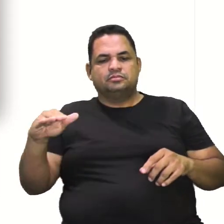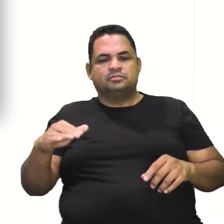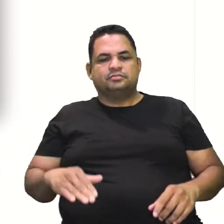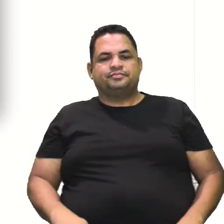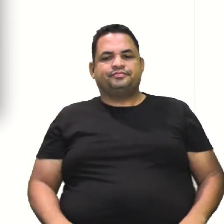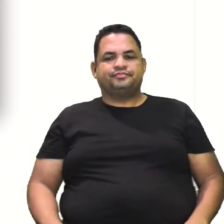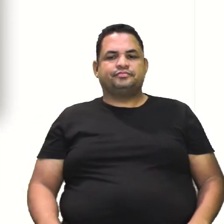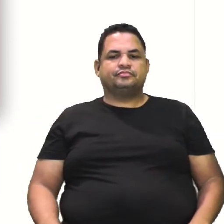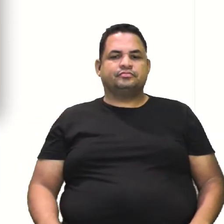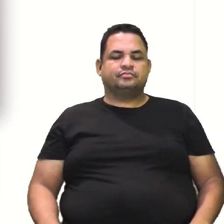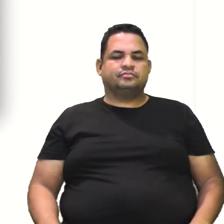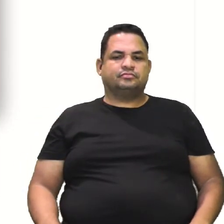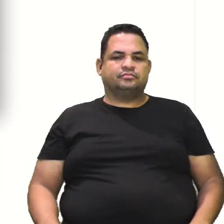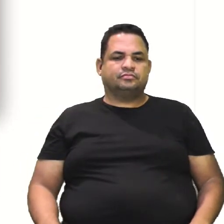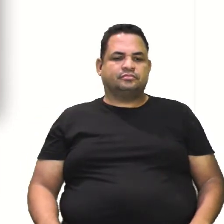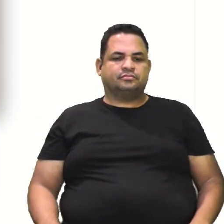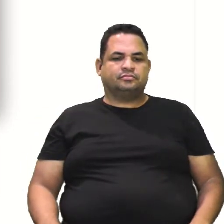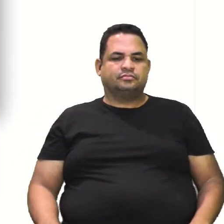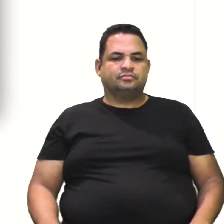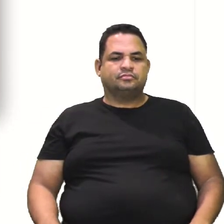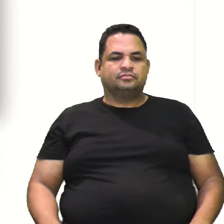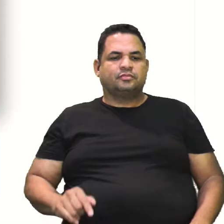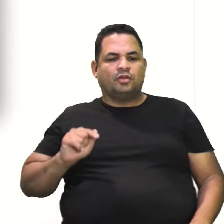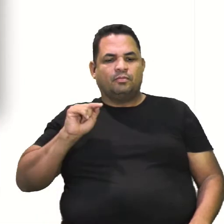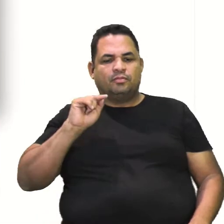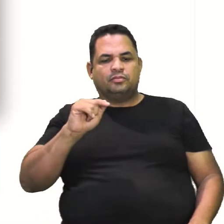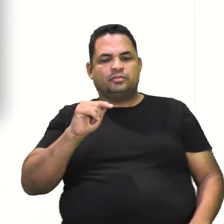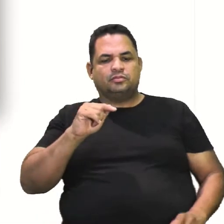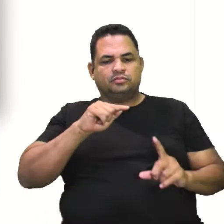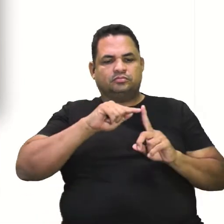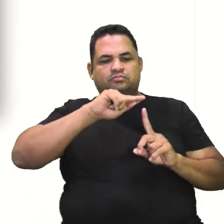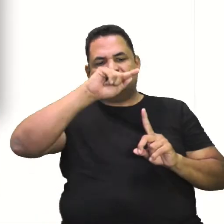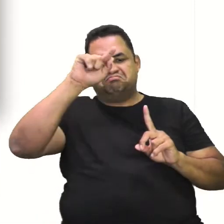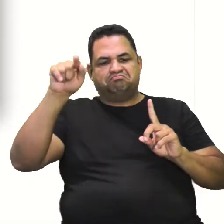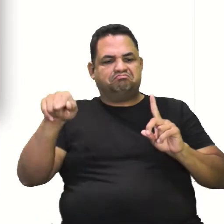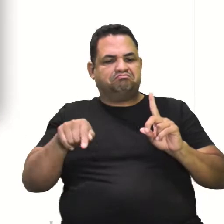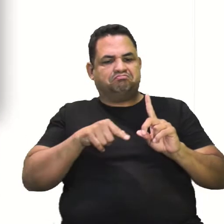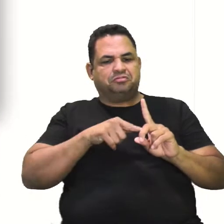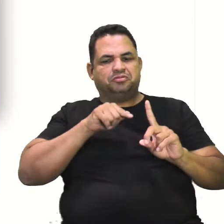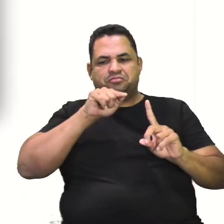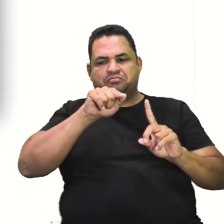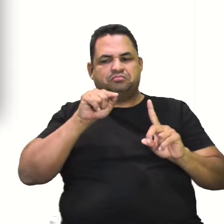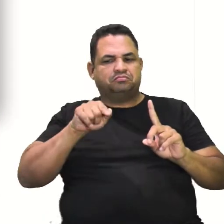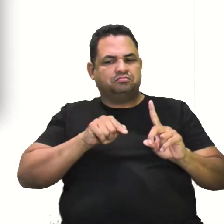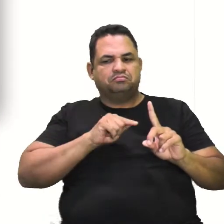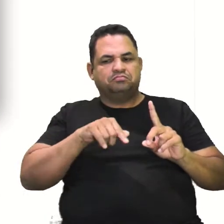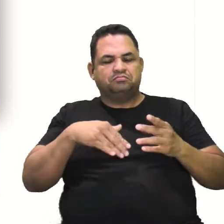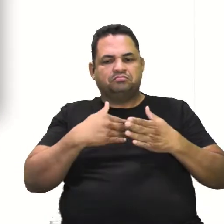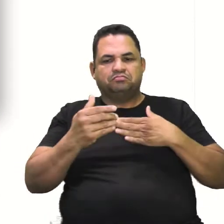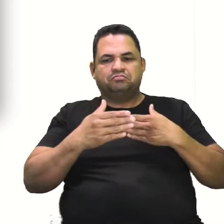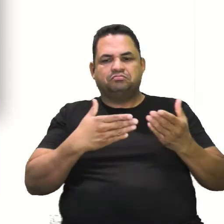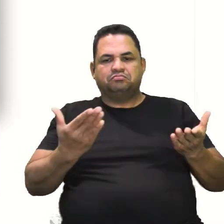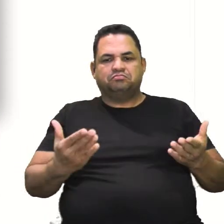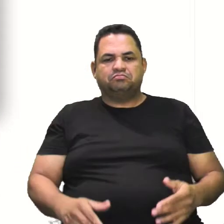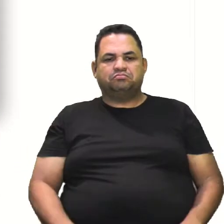secante interna à circunferência ou um ponto qualquer da circunferência?